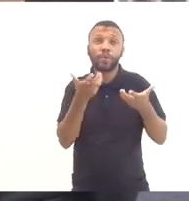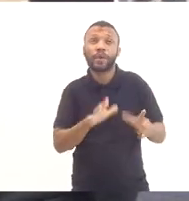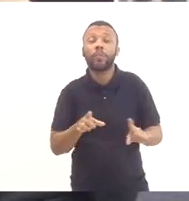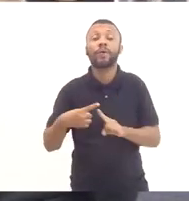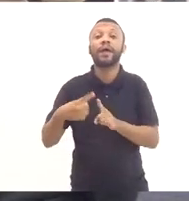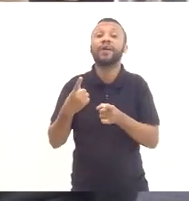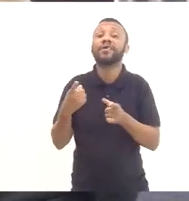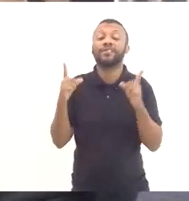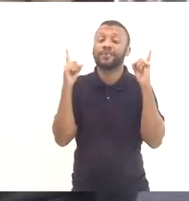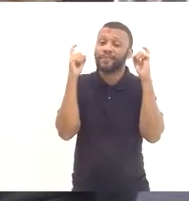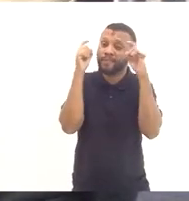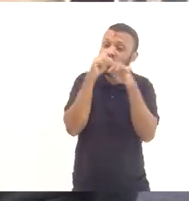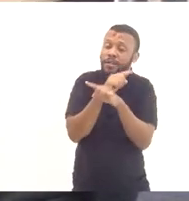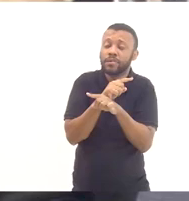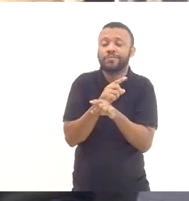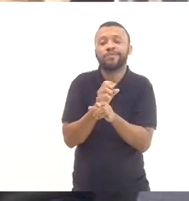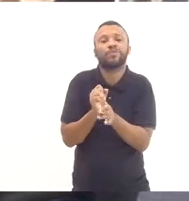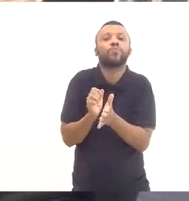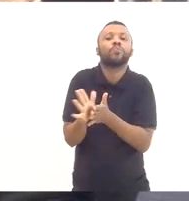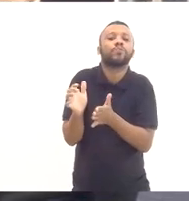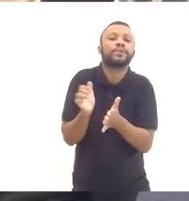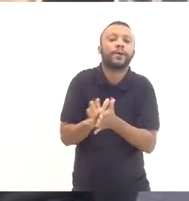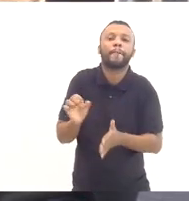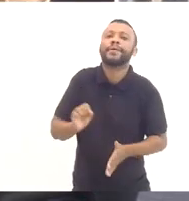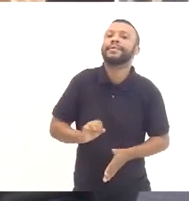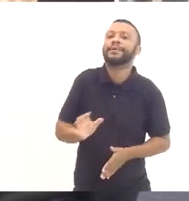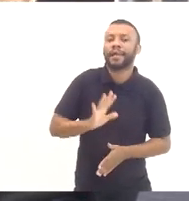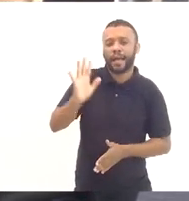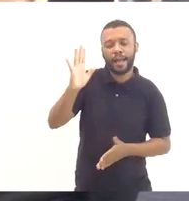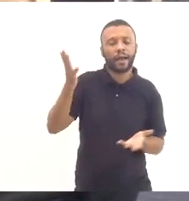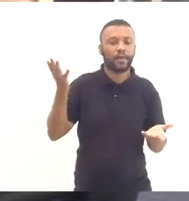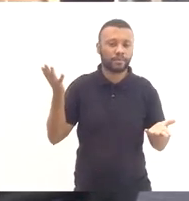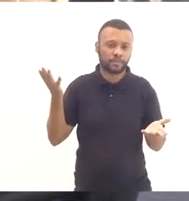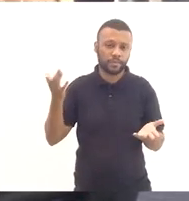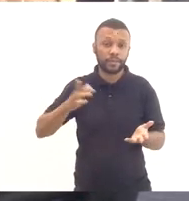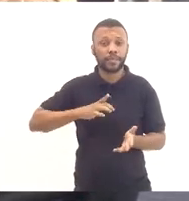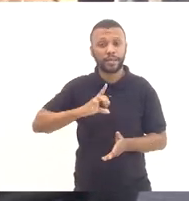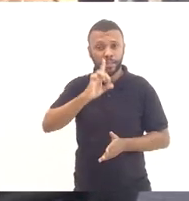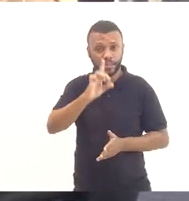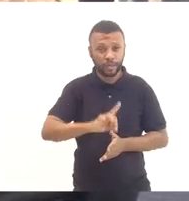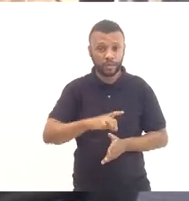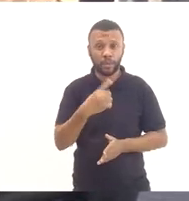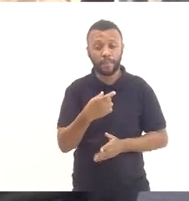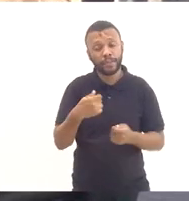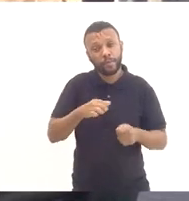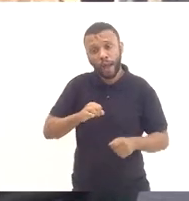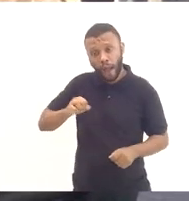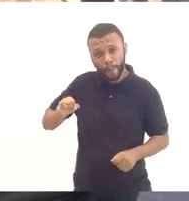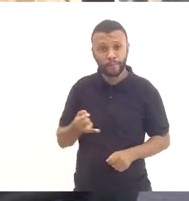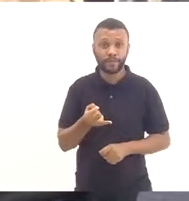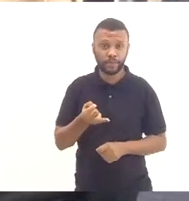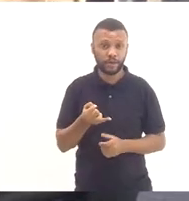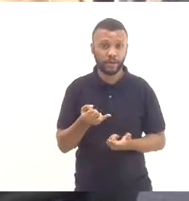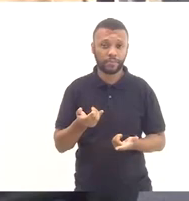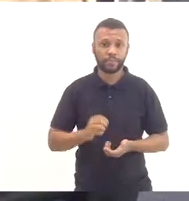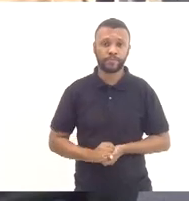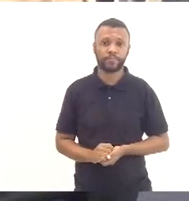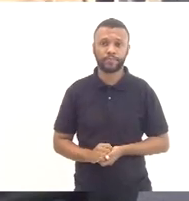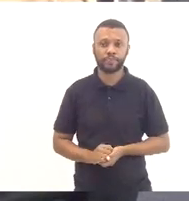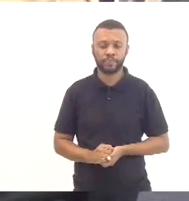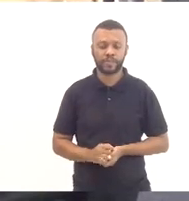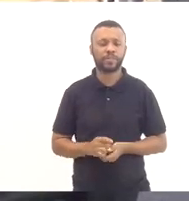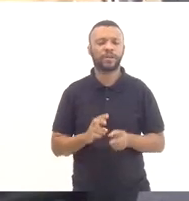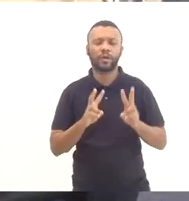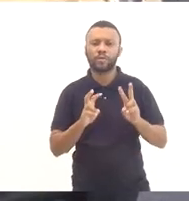né às vezes mais gostoso Enfim então existe esse direito e a gente tem que fazer valer sempre né E com